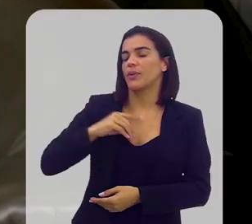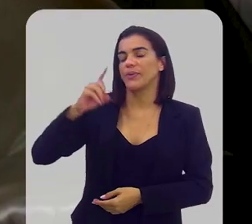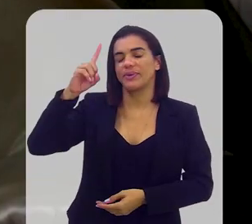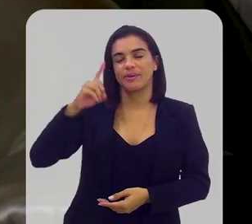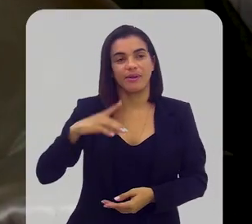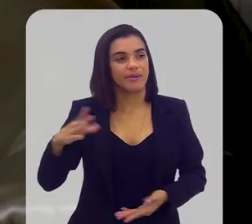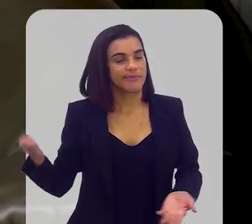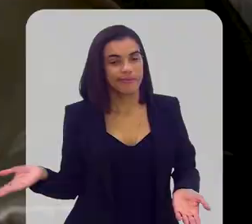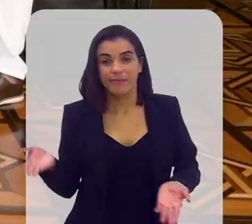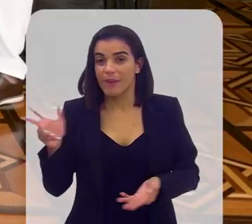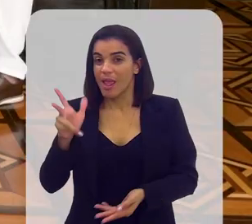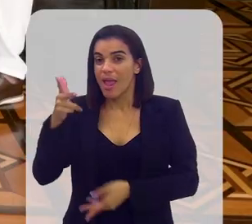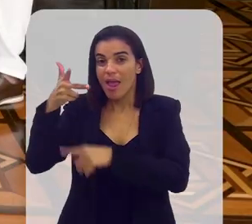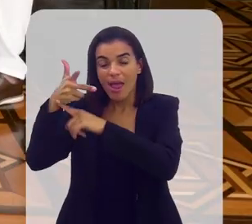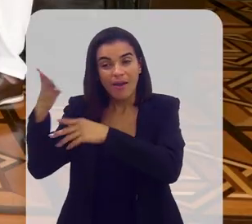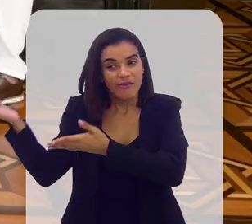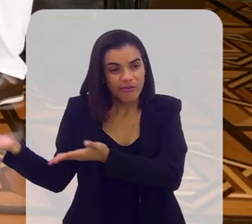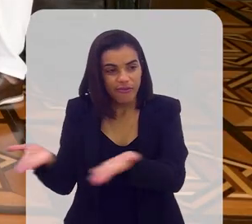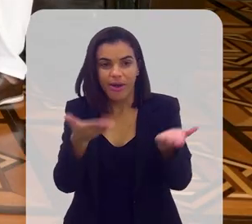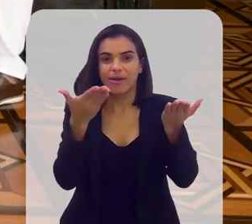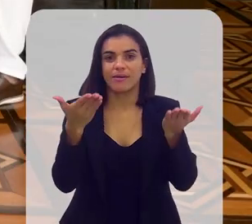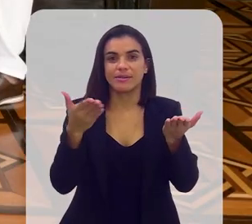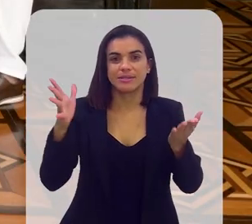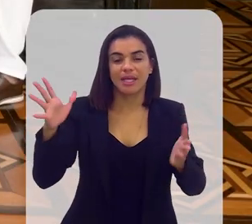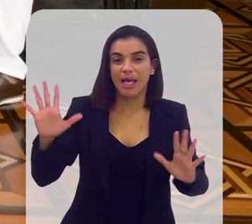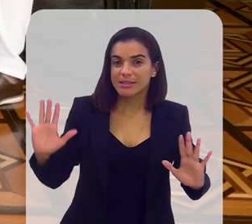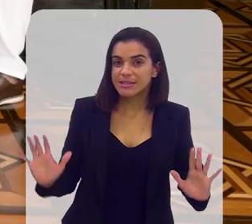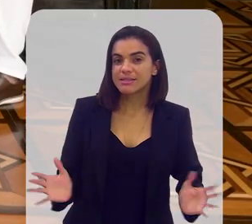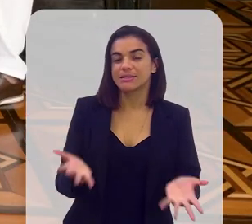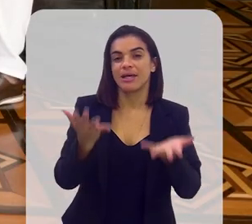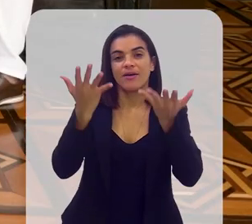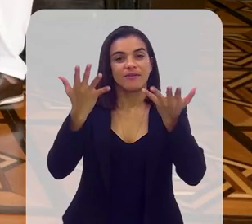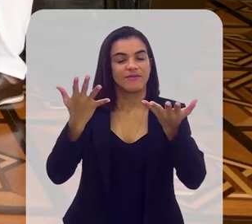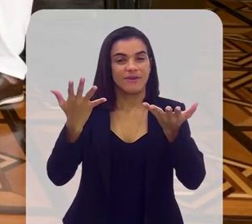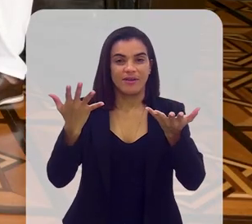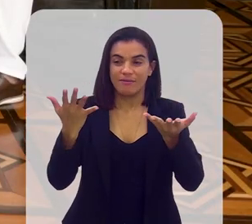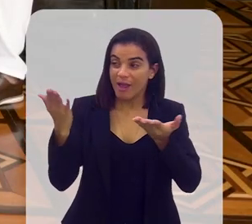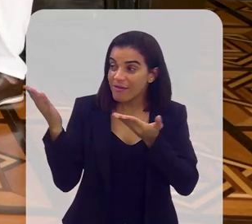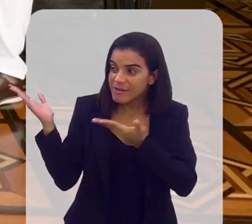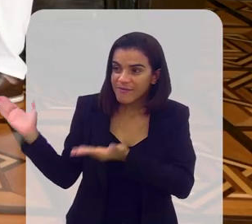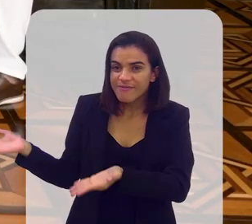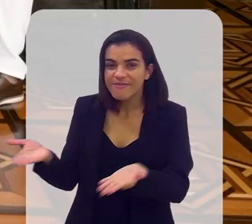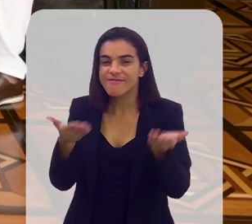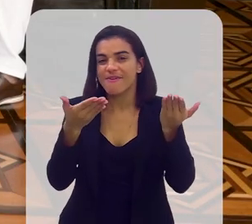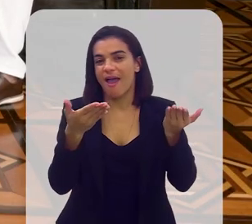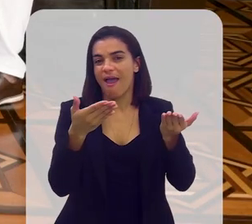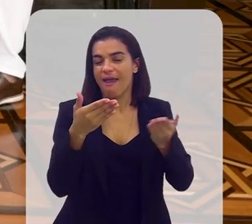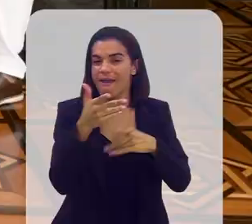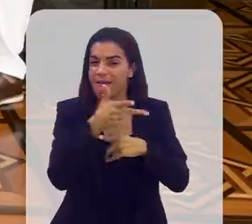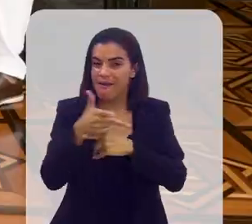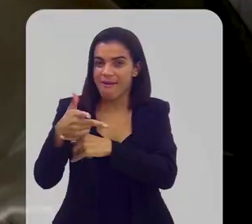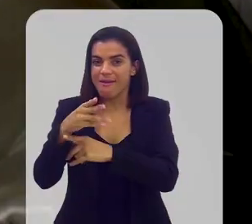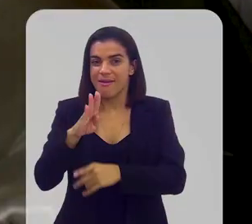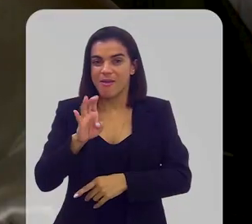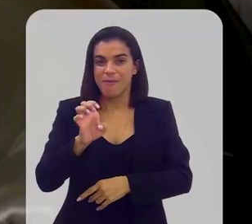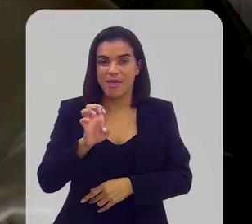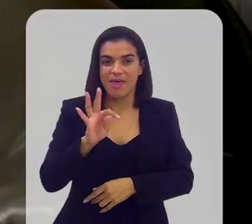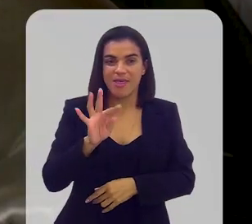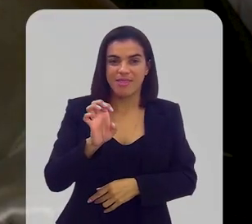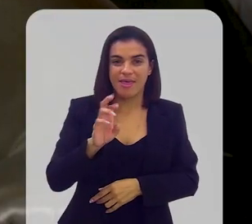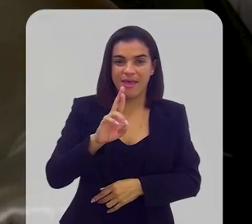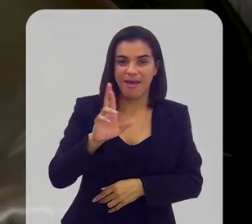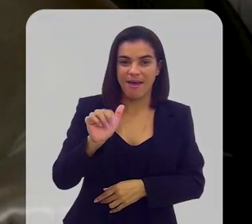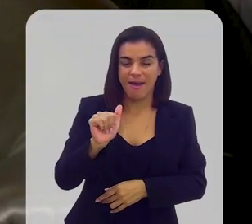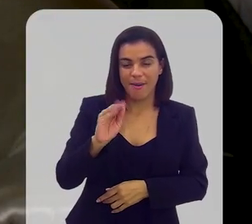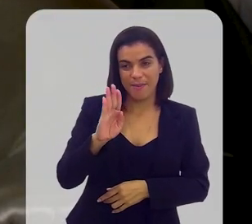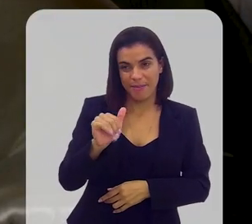Meu Deus! Beterraba, a salvação no reino. Com certeza, Beterraba. Vamos lá. Vamos lá.